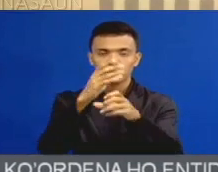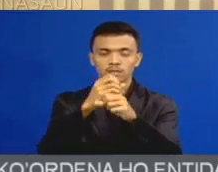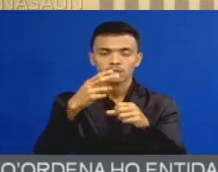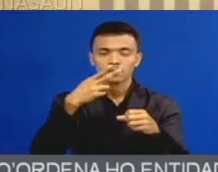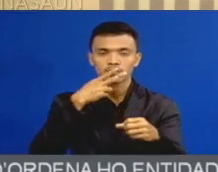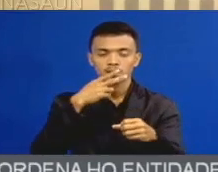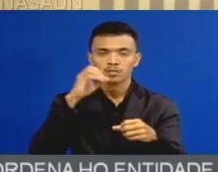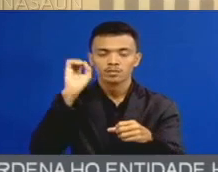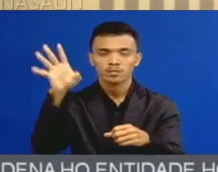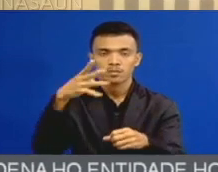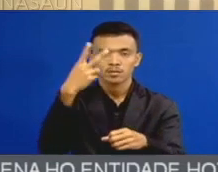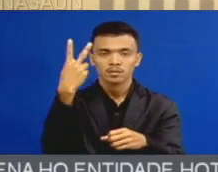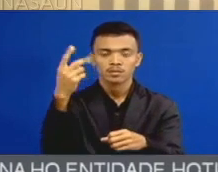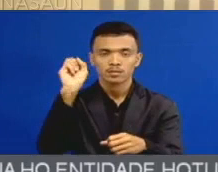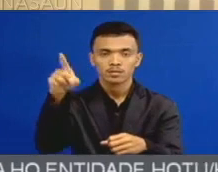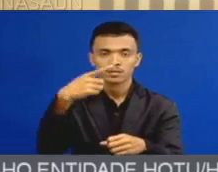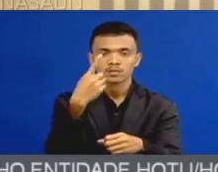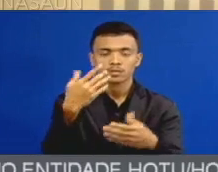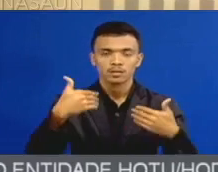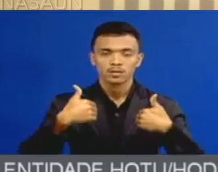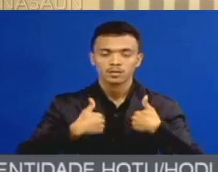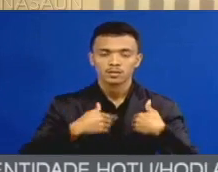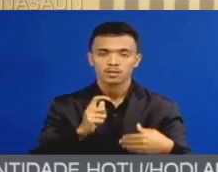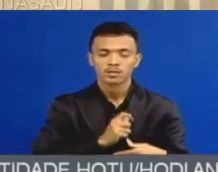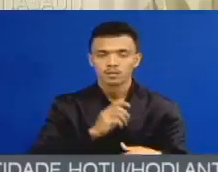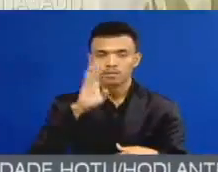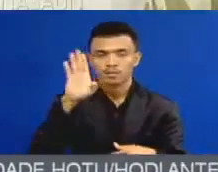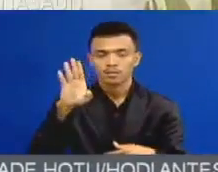Sadolo Recenida e a área Taibesi.